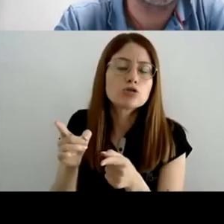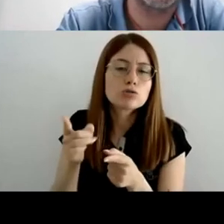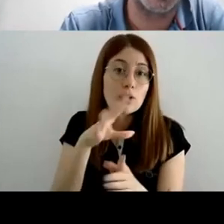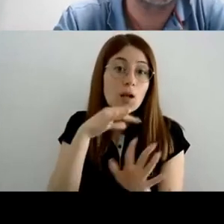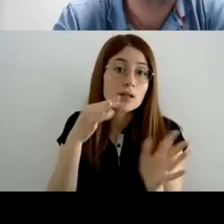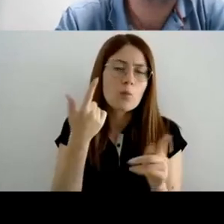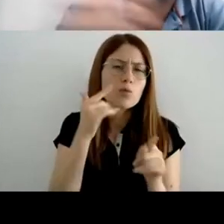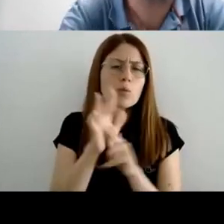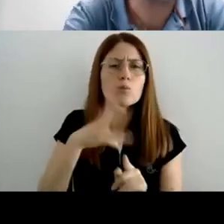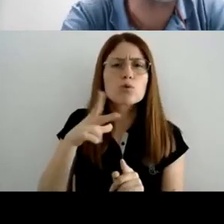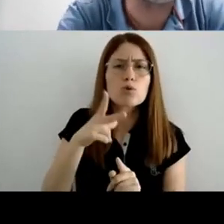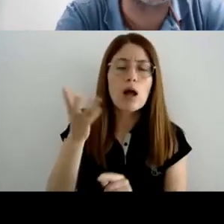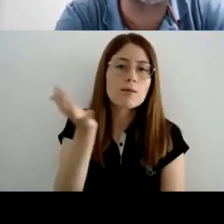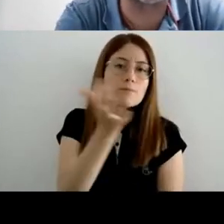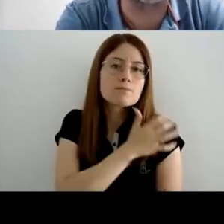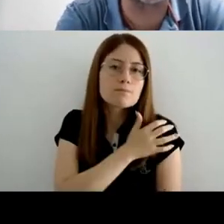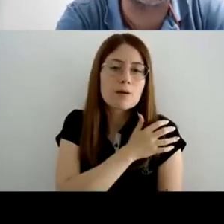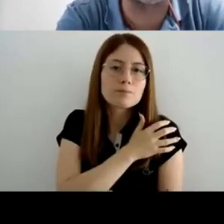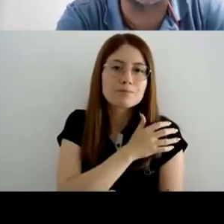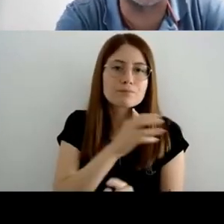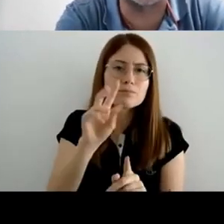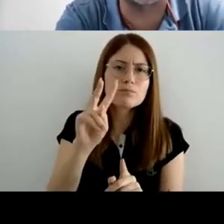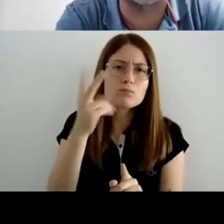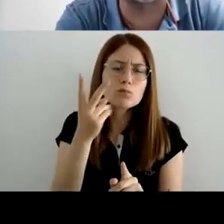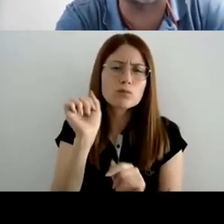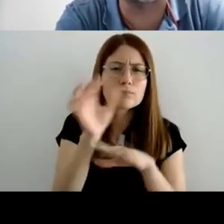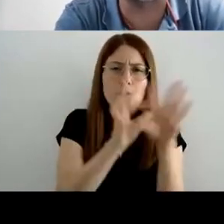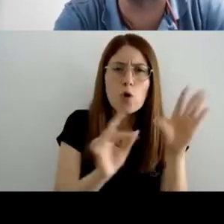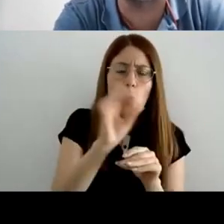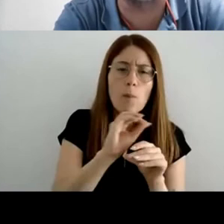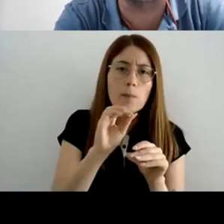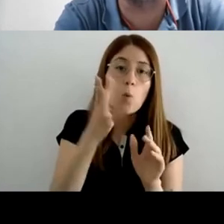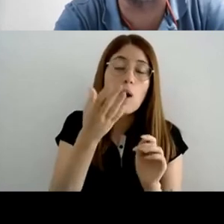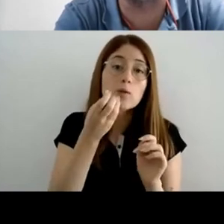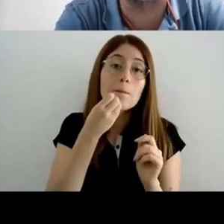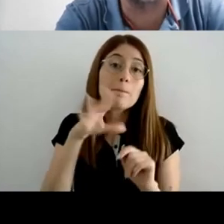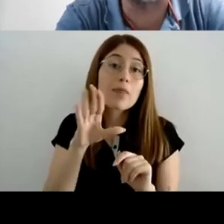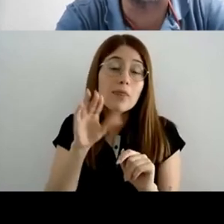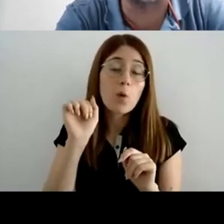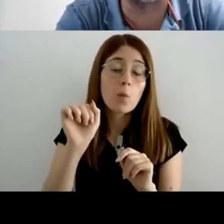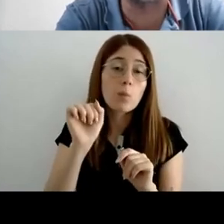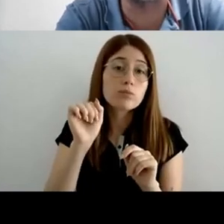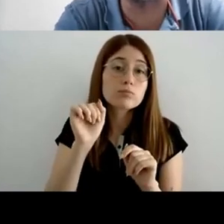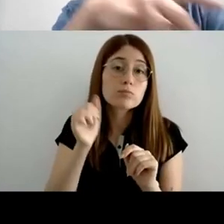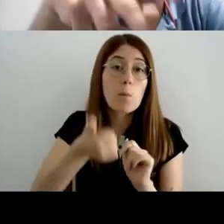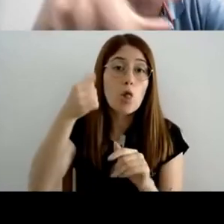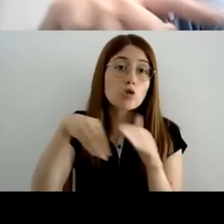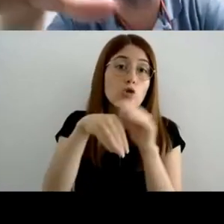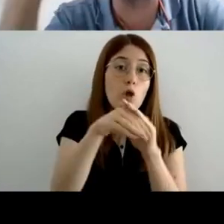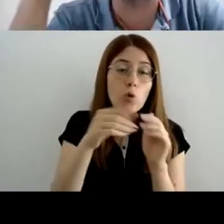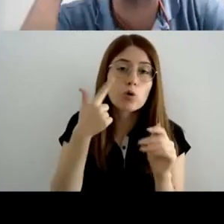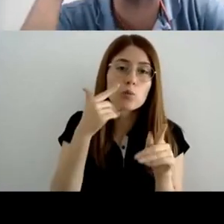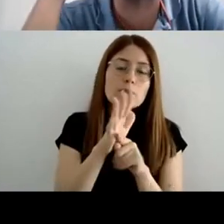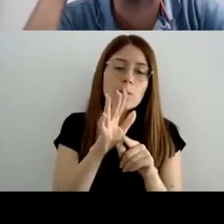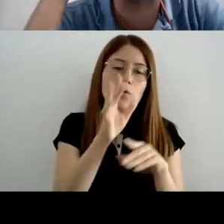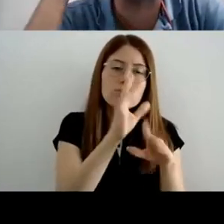europeus quando perde os 2 melhores jogadores, no caso do futebol o Ronaldo, no caso do futsal o Ricardinho, e fala sobre um conjunto de